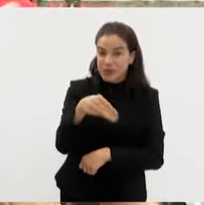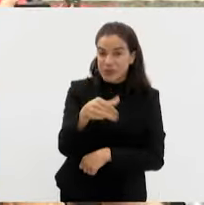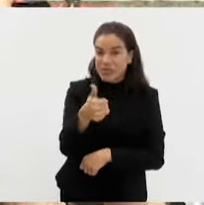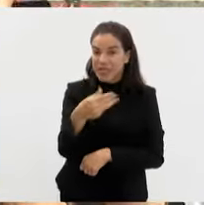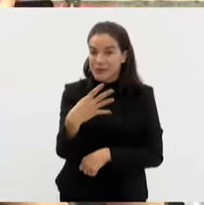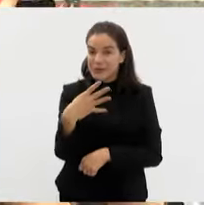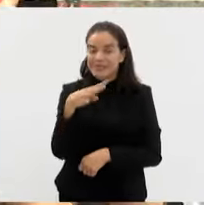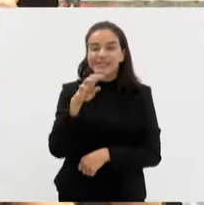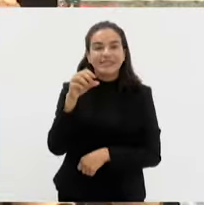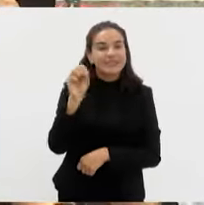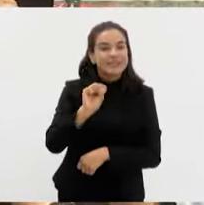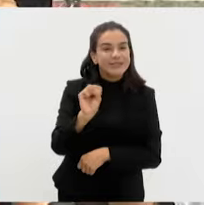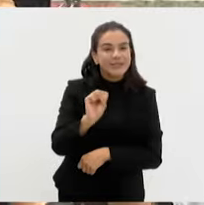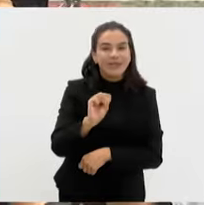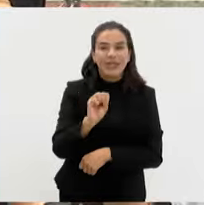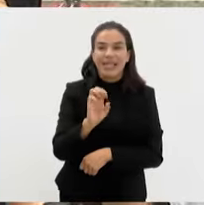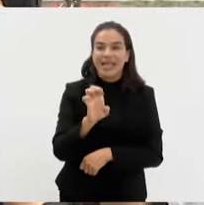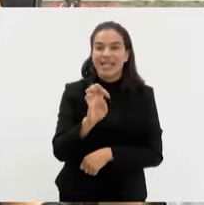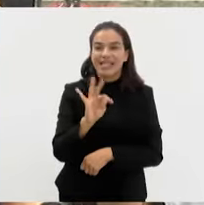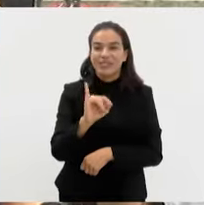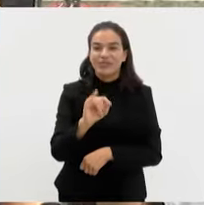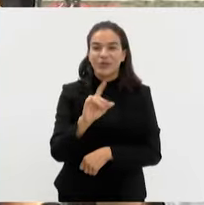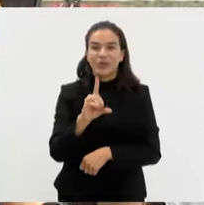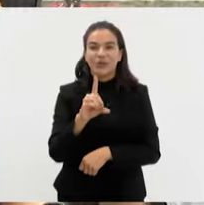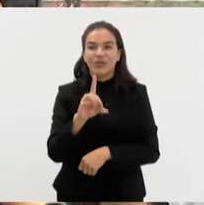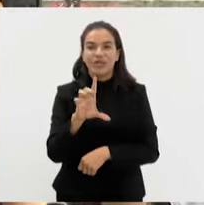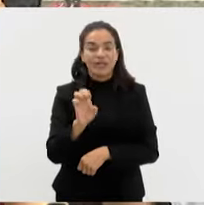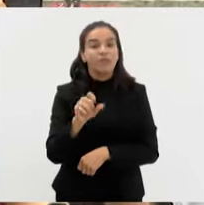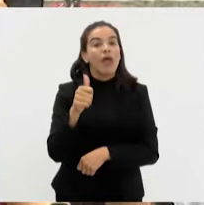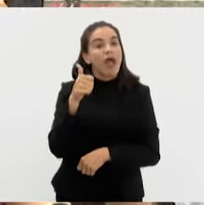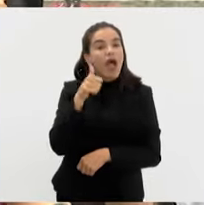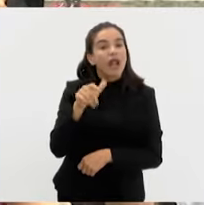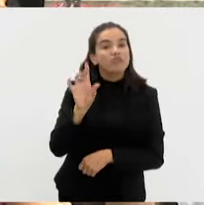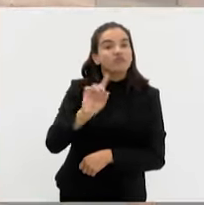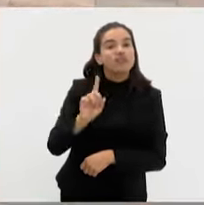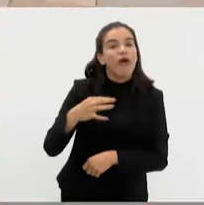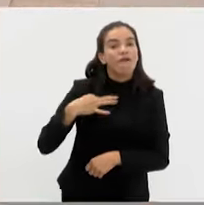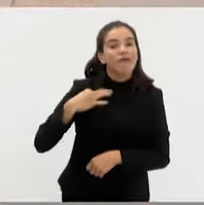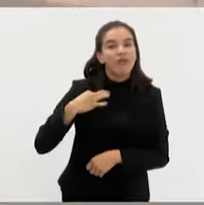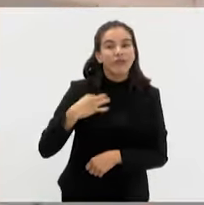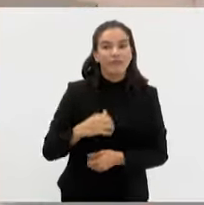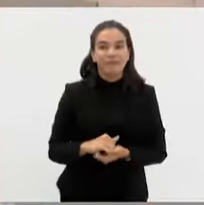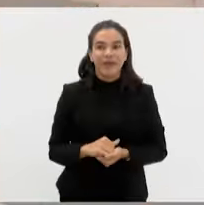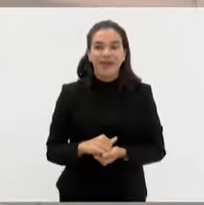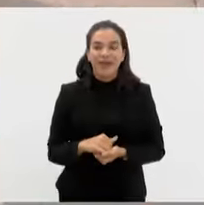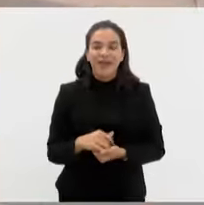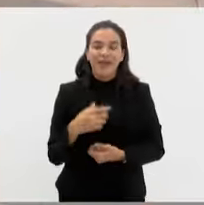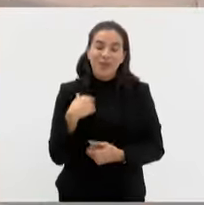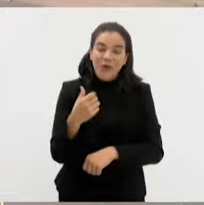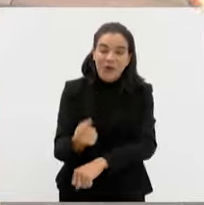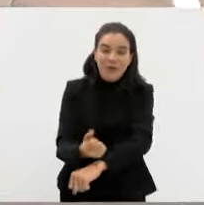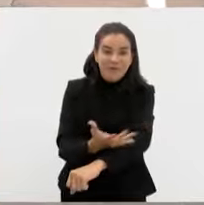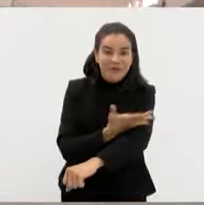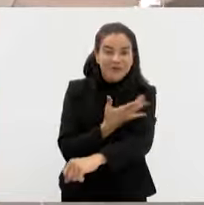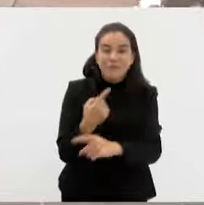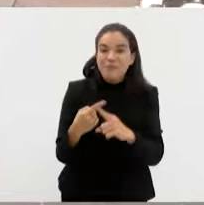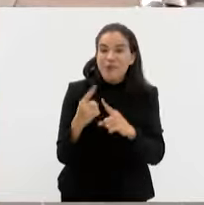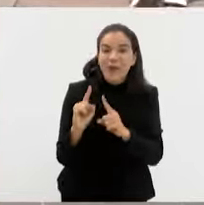14 segundos foi Letilde da Silva, atleta amadora de corrida. E eu estou um pouco emocionada, porque